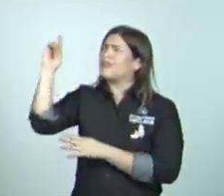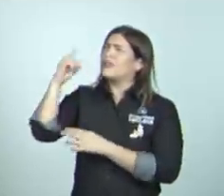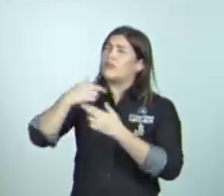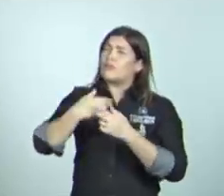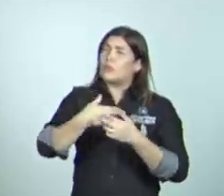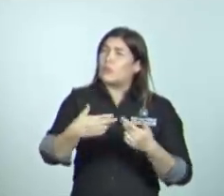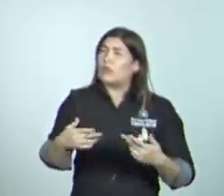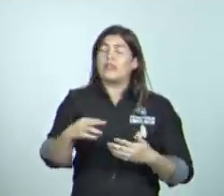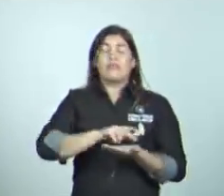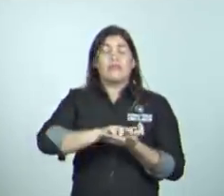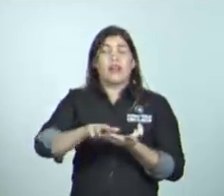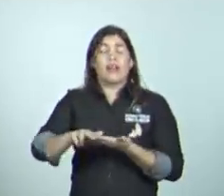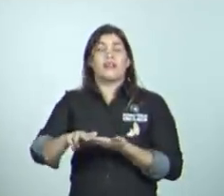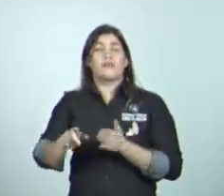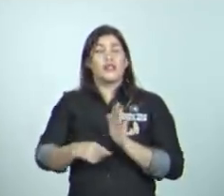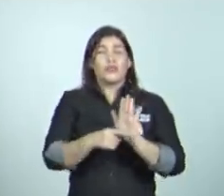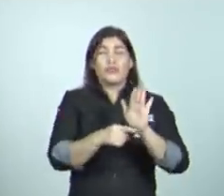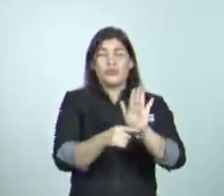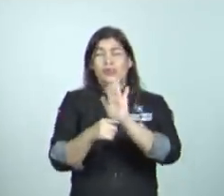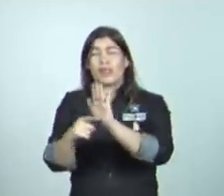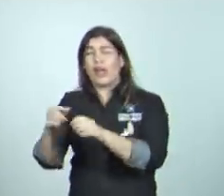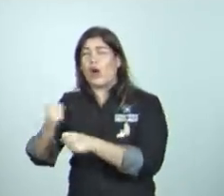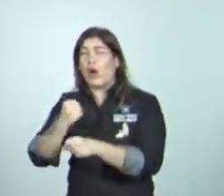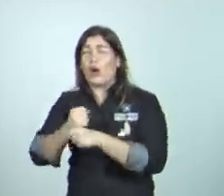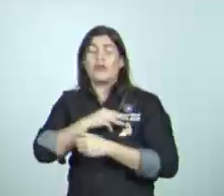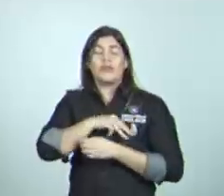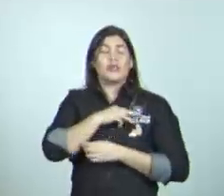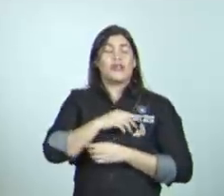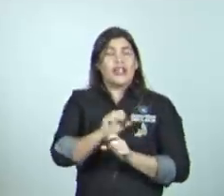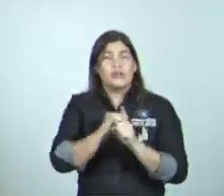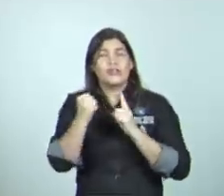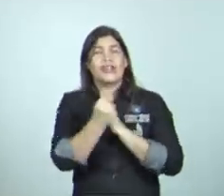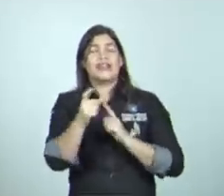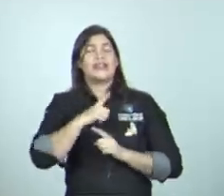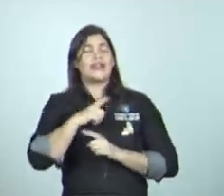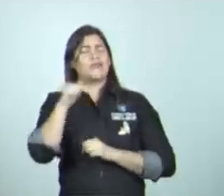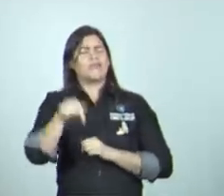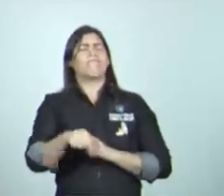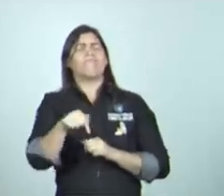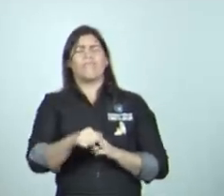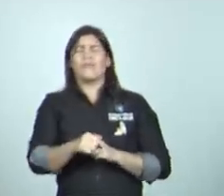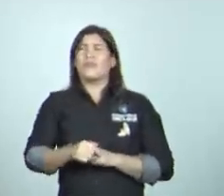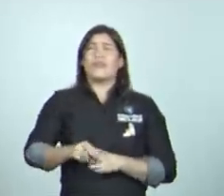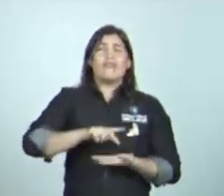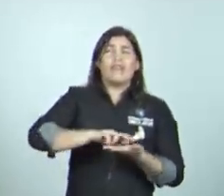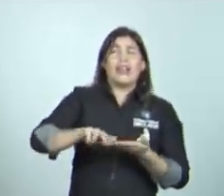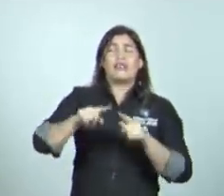muita coisa para subir suprir tantas obras missionárias sociais tantas